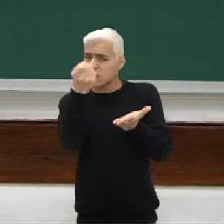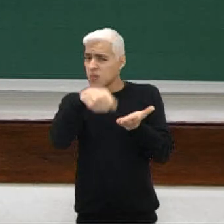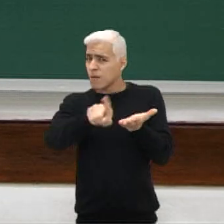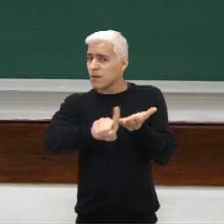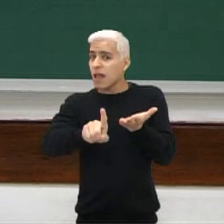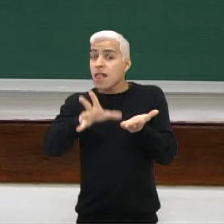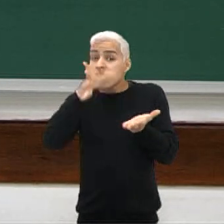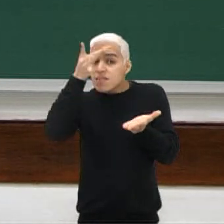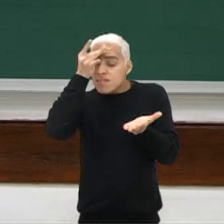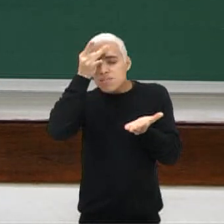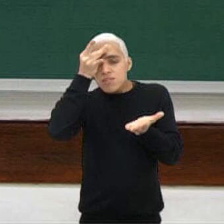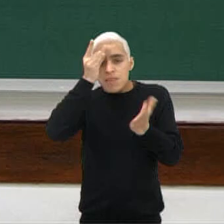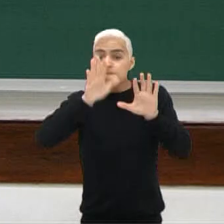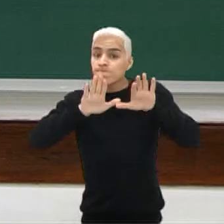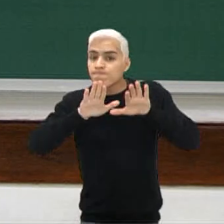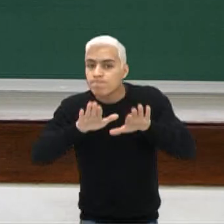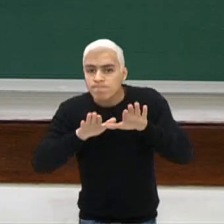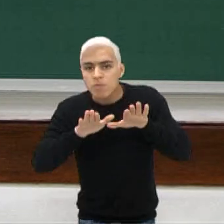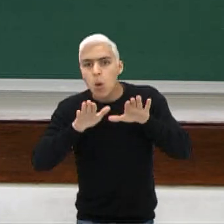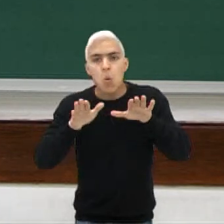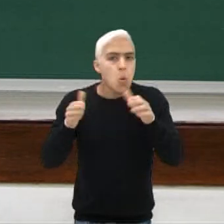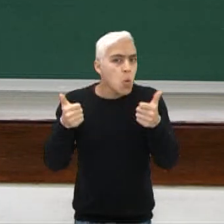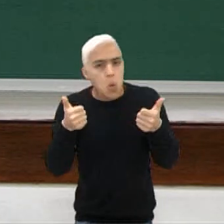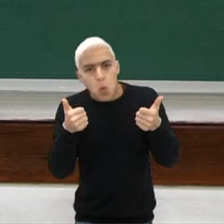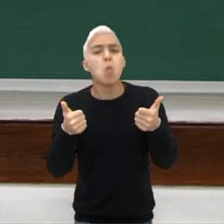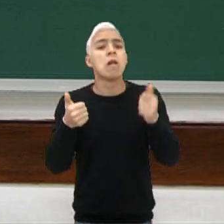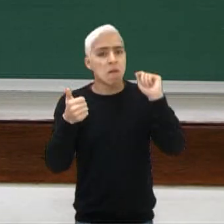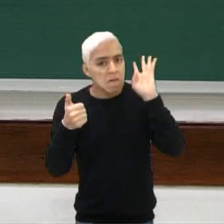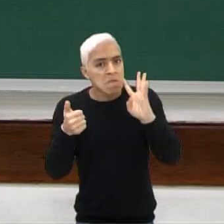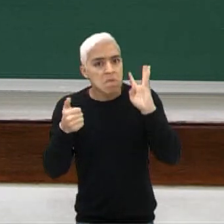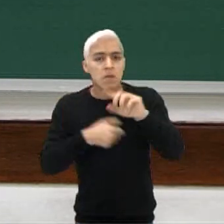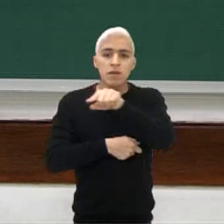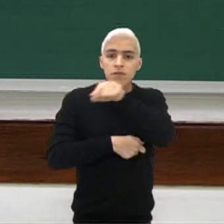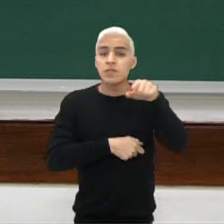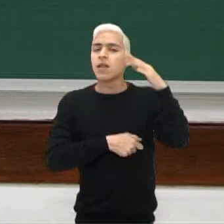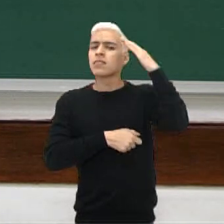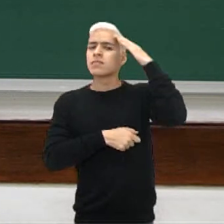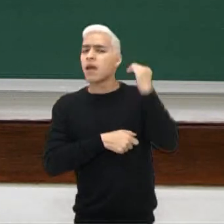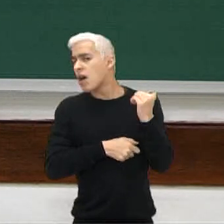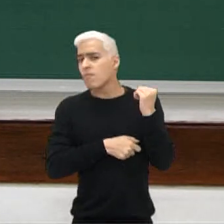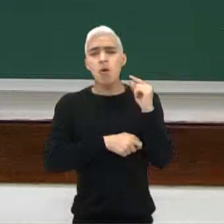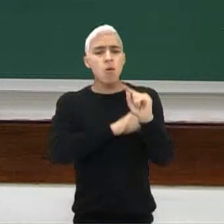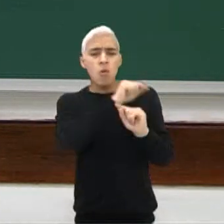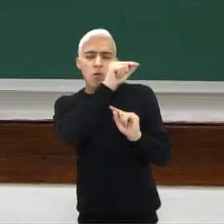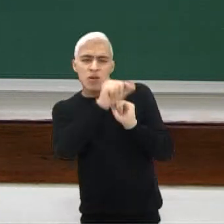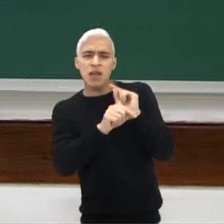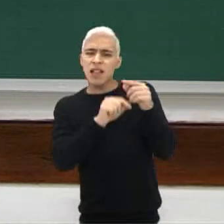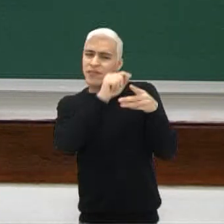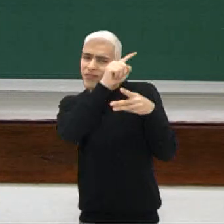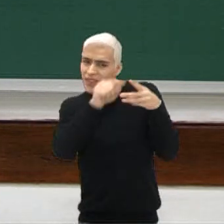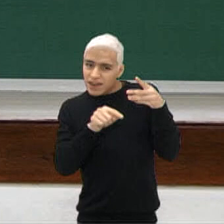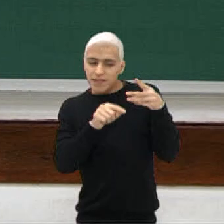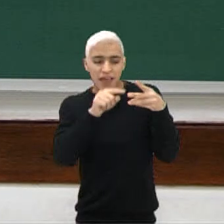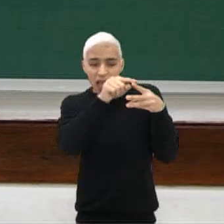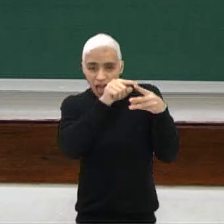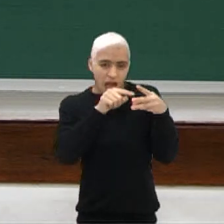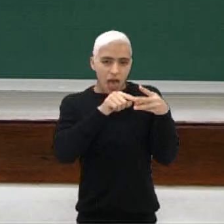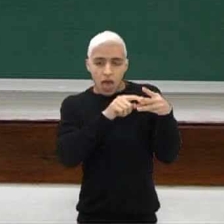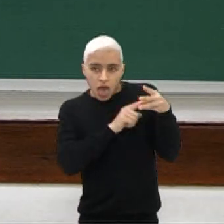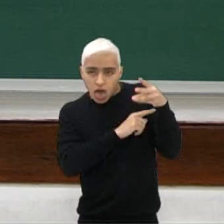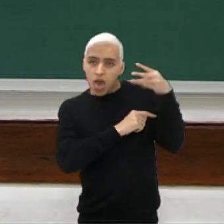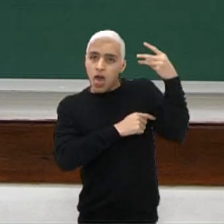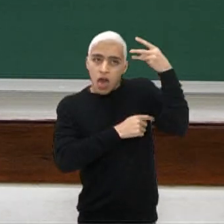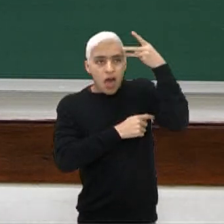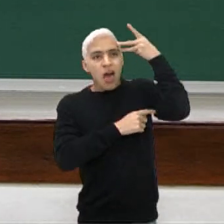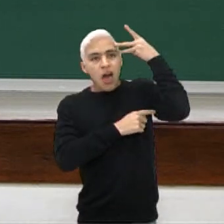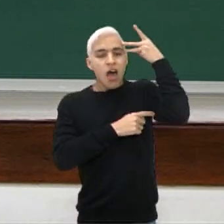precisa decorar. Mas é interessante que você saiba pelo menos umas 3, para que quando você estiver